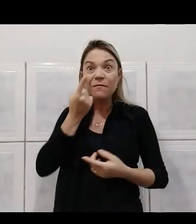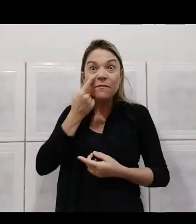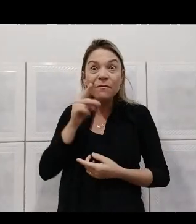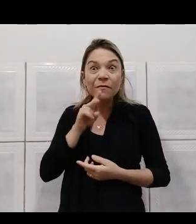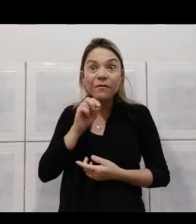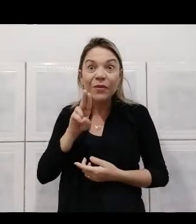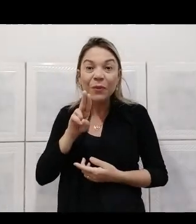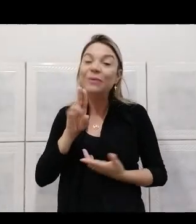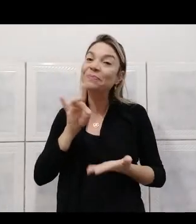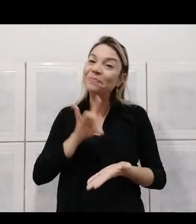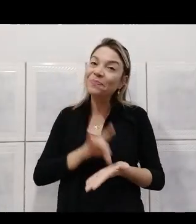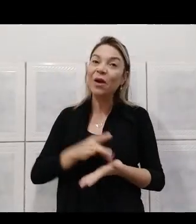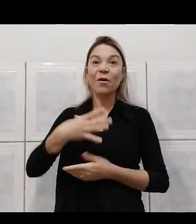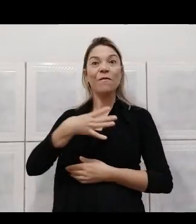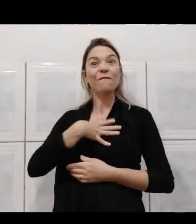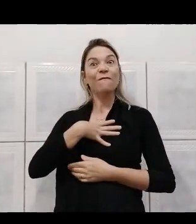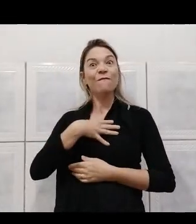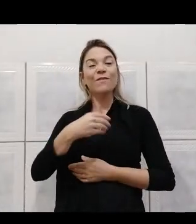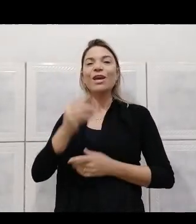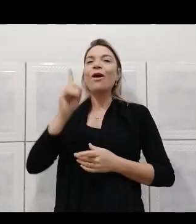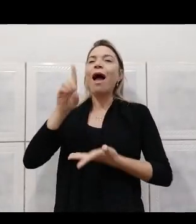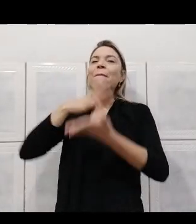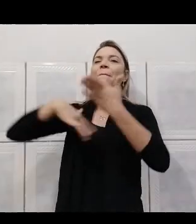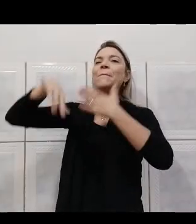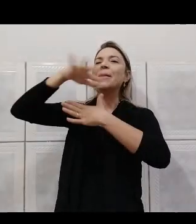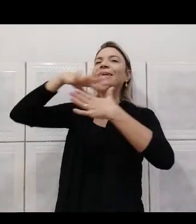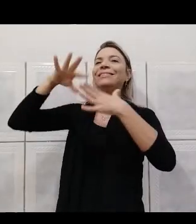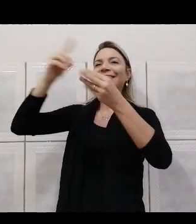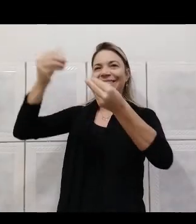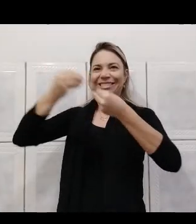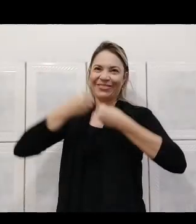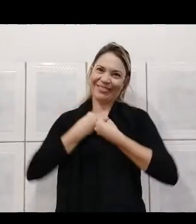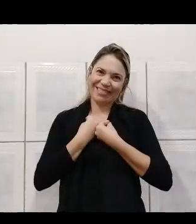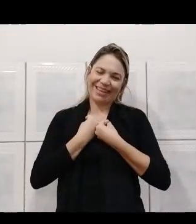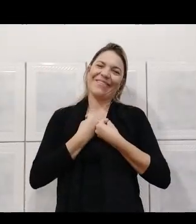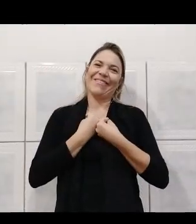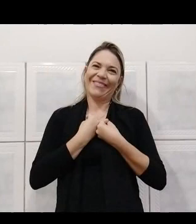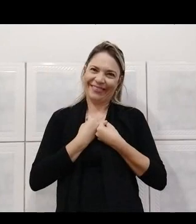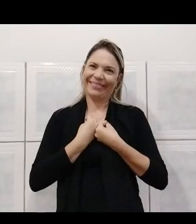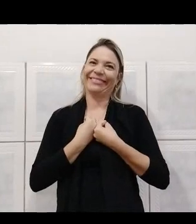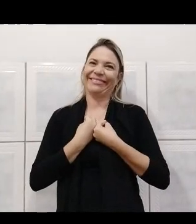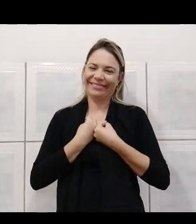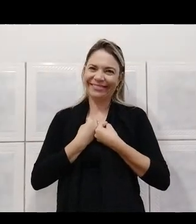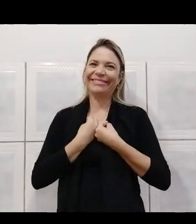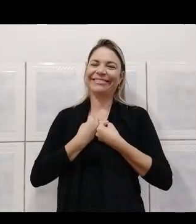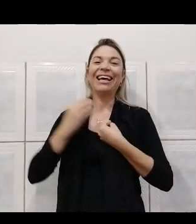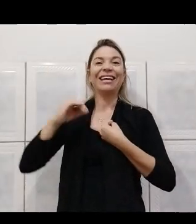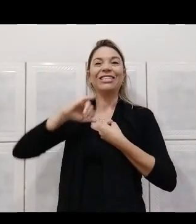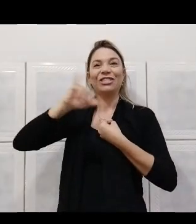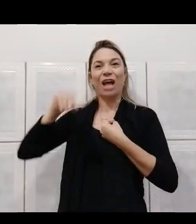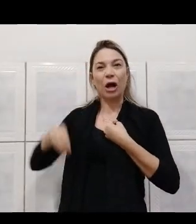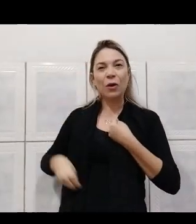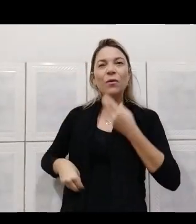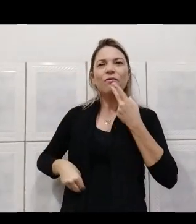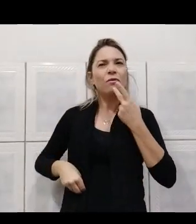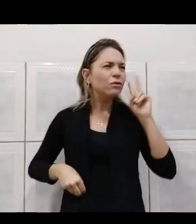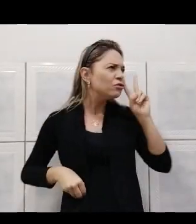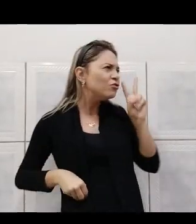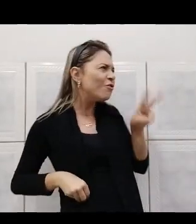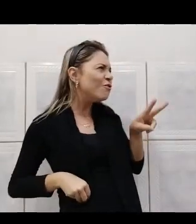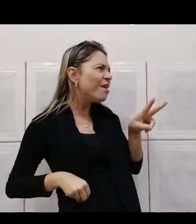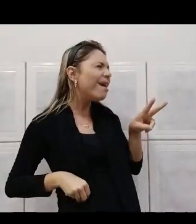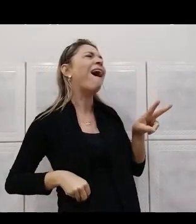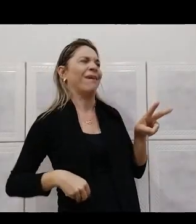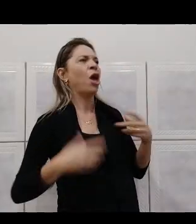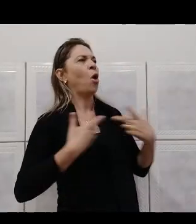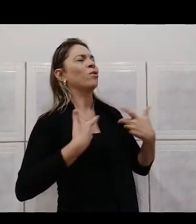presentes, são adornos, são lembranças do Senhor para os seus filhos, então Jacó diz: então permita-me, com a autoridade que